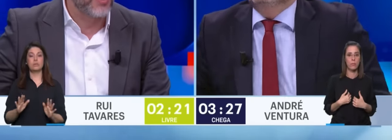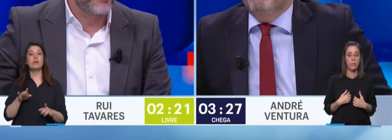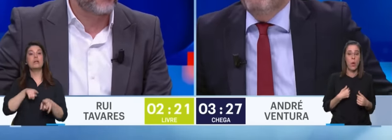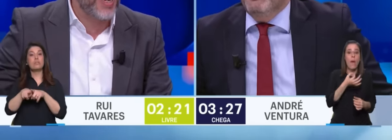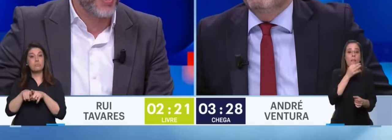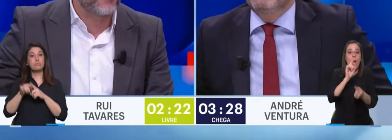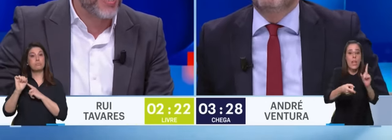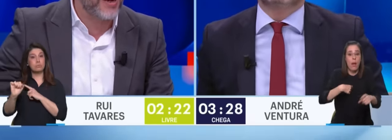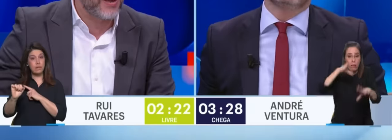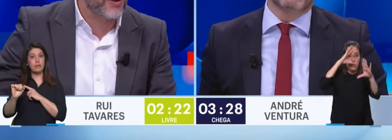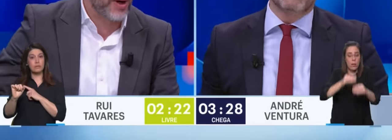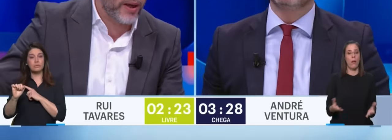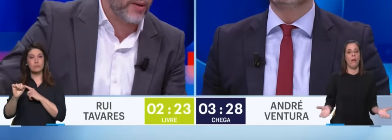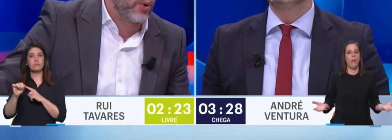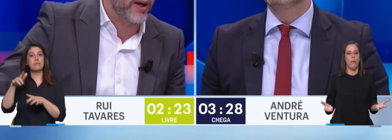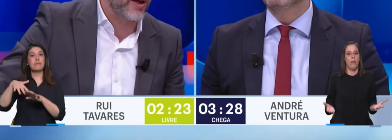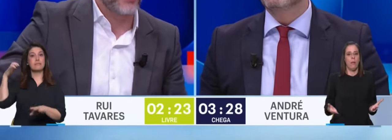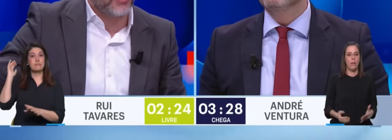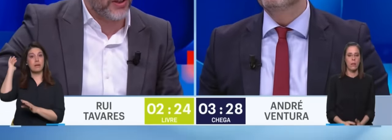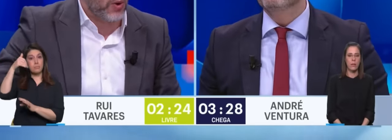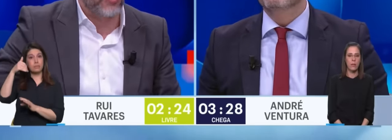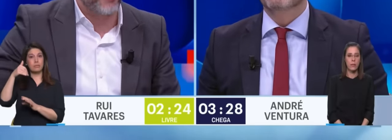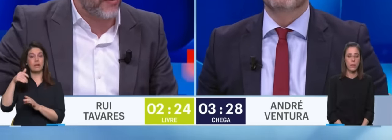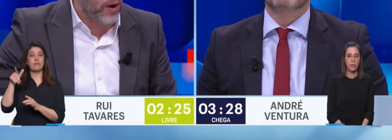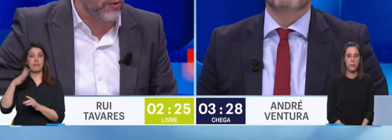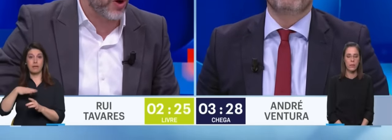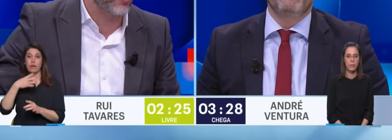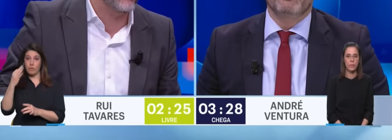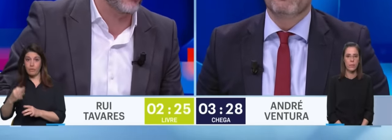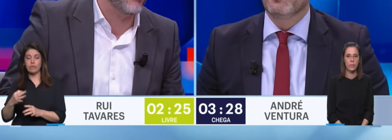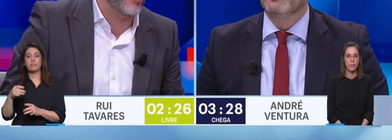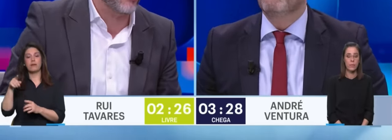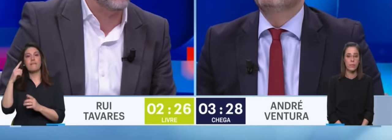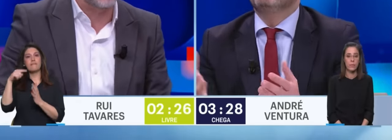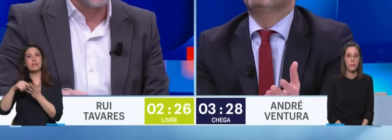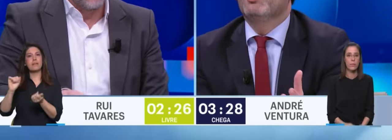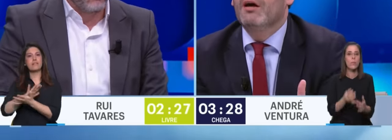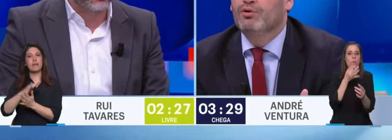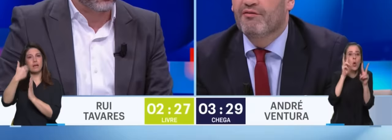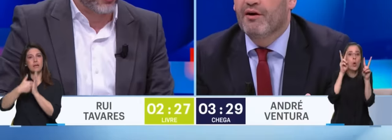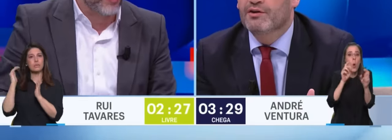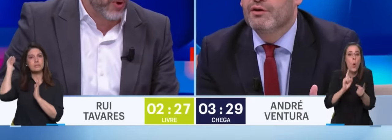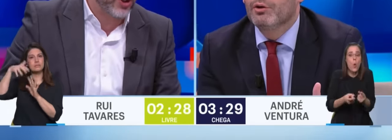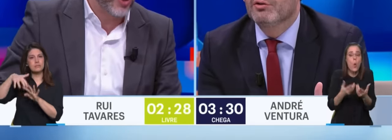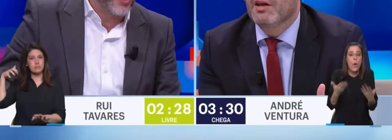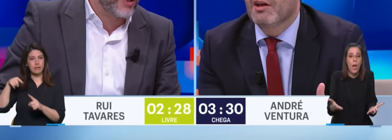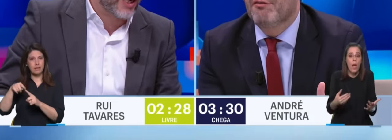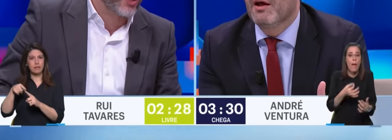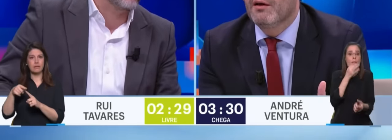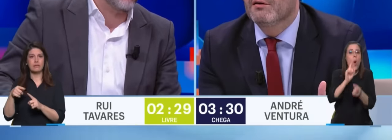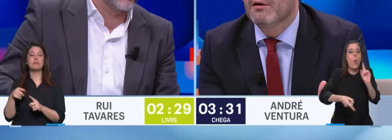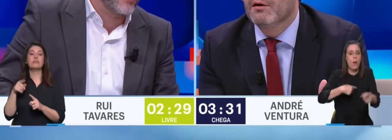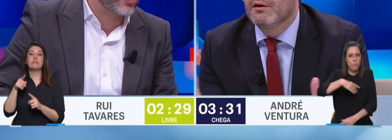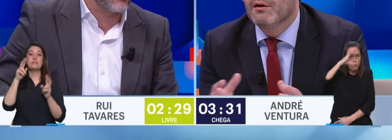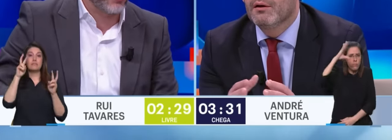Deputado para a plenária da Assembleia da república e se quiser ir confirmar vá confirmar o diário da Assembleia da República o assunto que depois